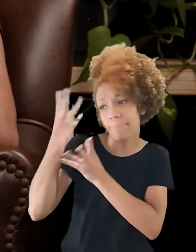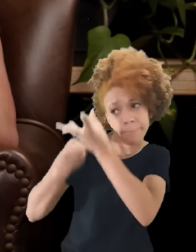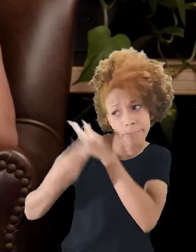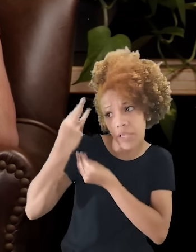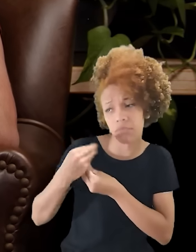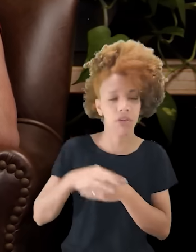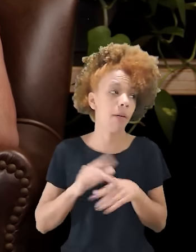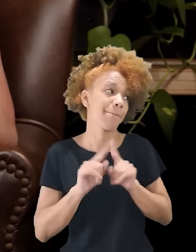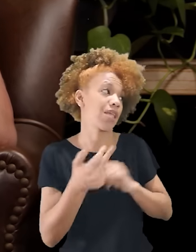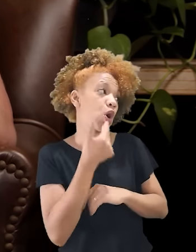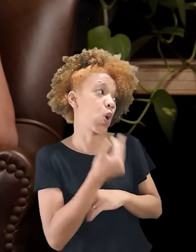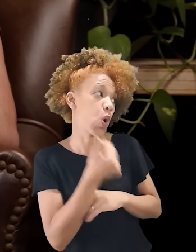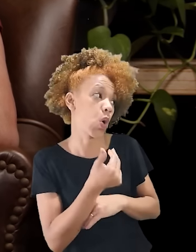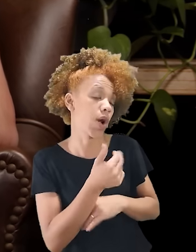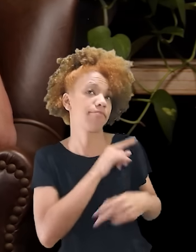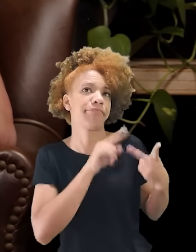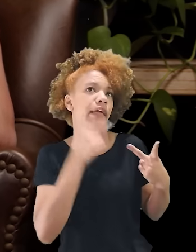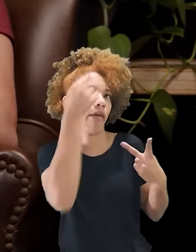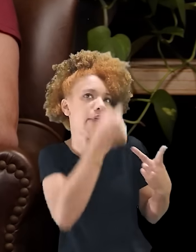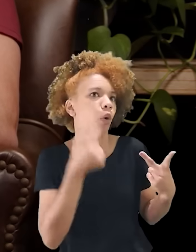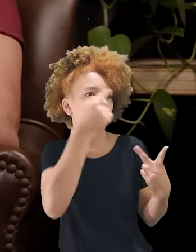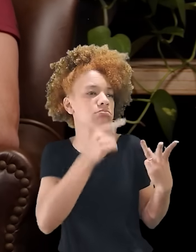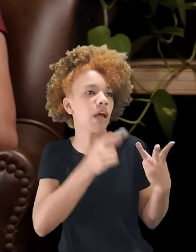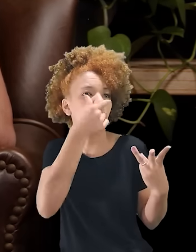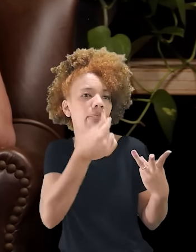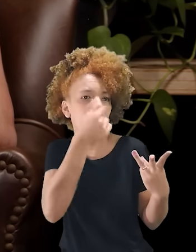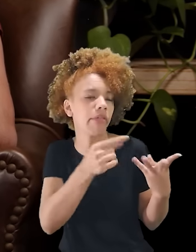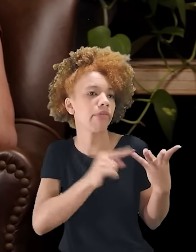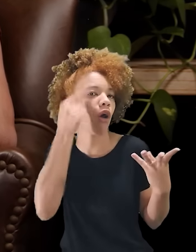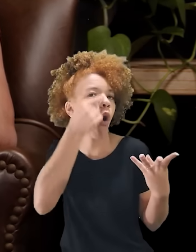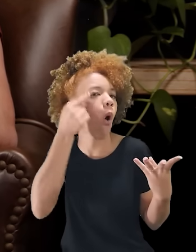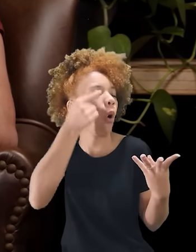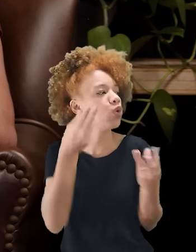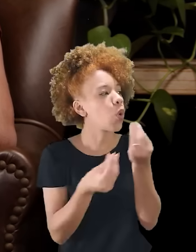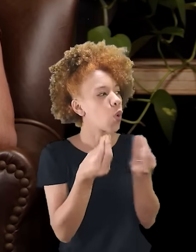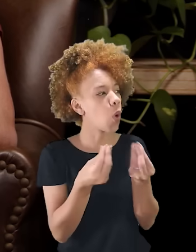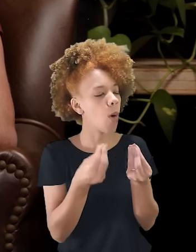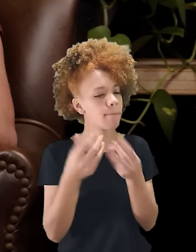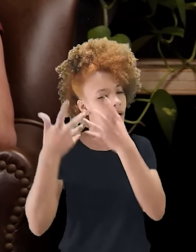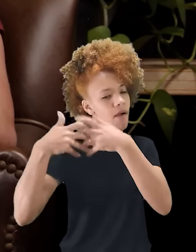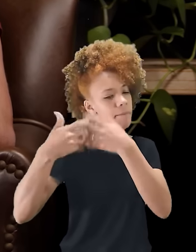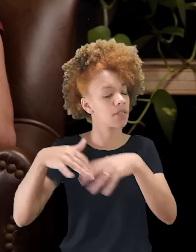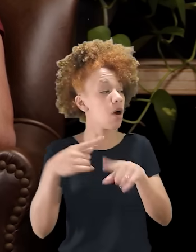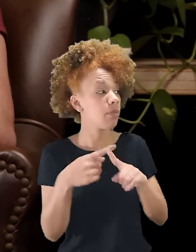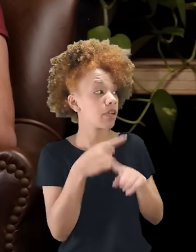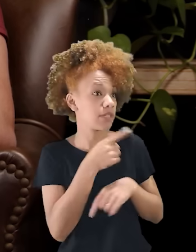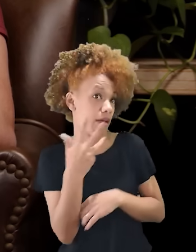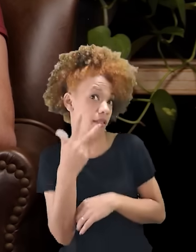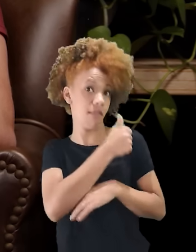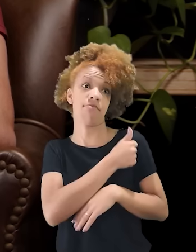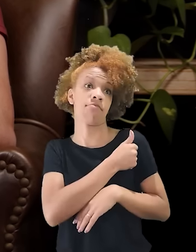falando de corpo tô falando de rosto nariz olho como isso mexe com a tua cabeça porque você é